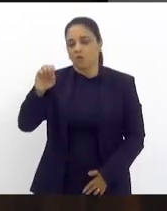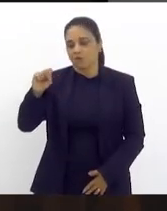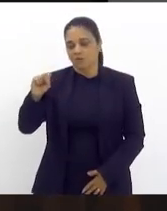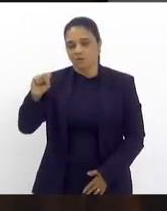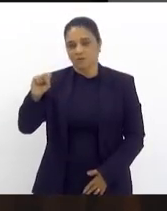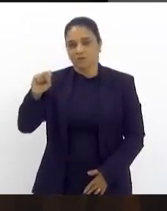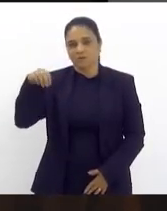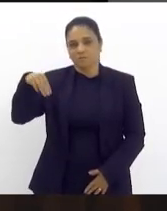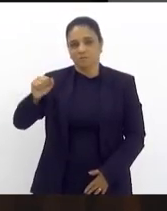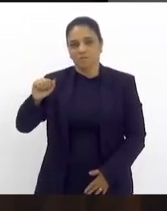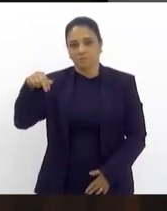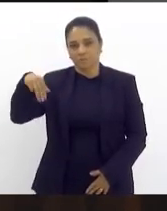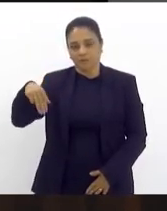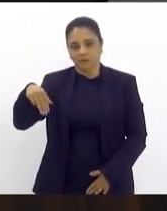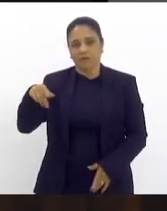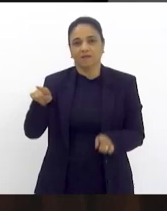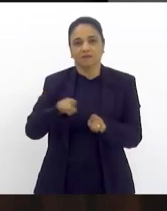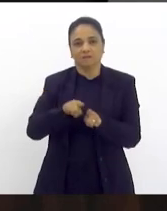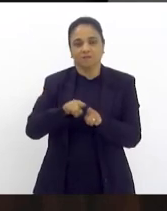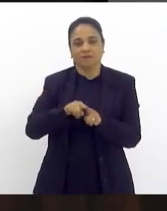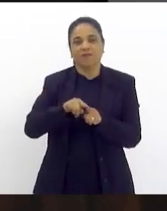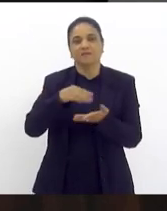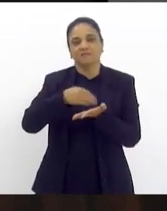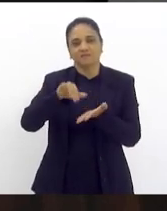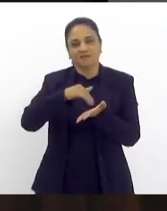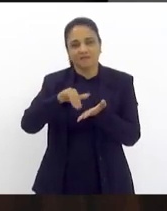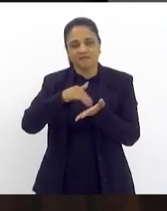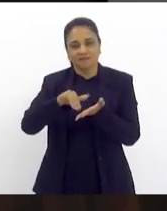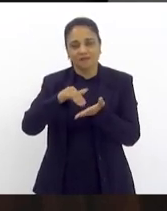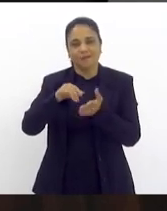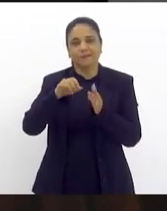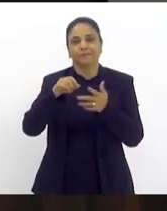subsecretário de executivo de Itaguaí, Fábio Pellegrino,